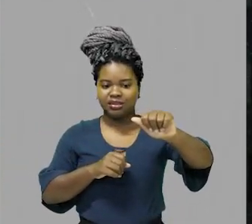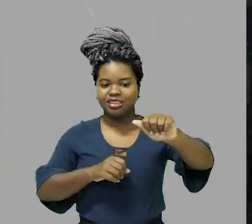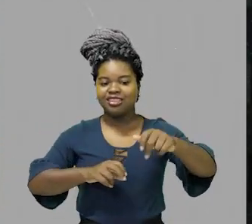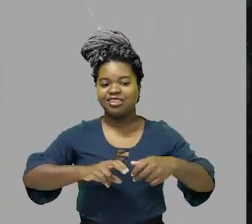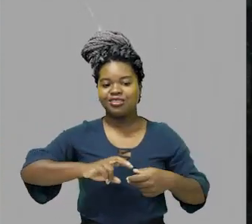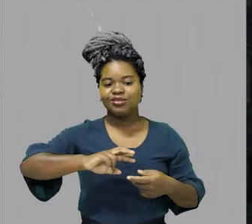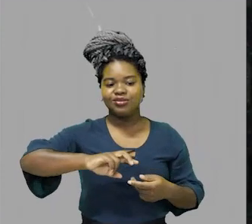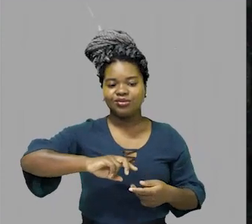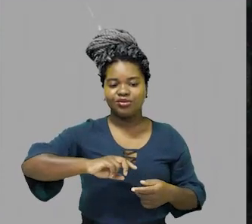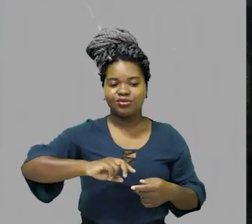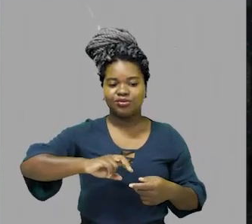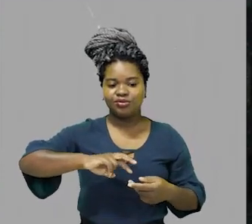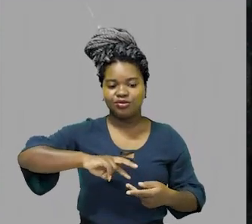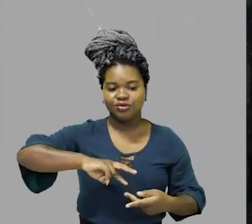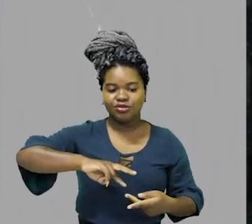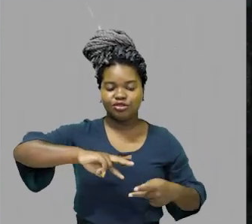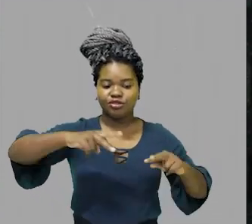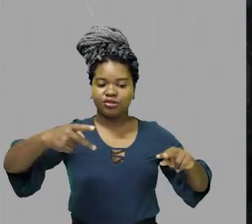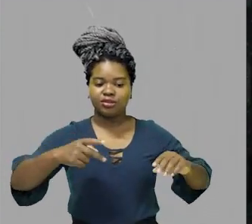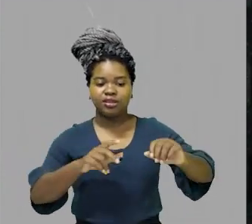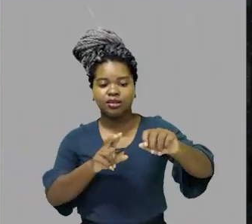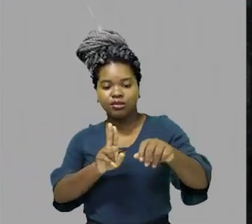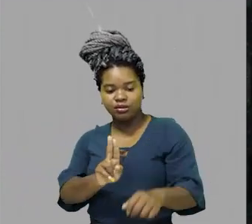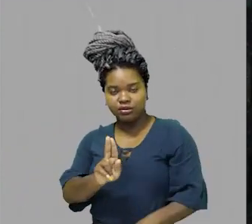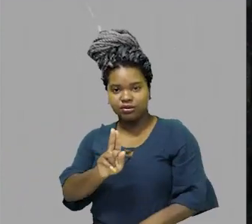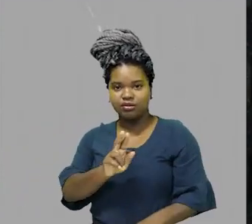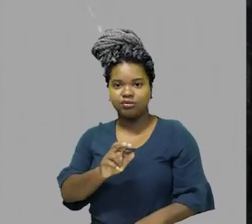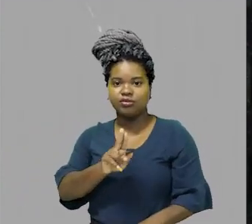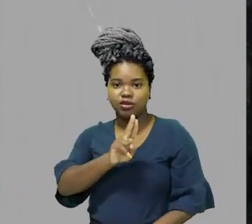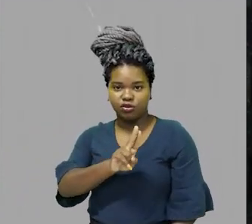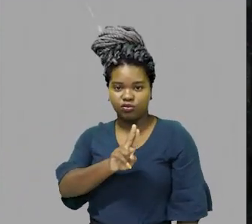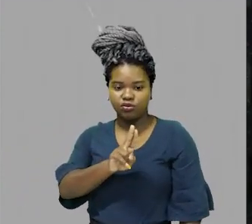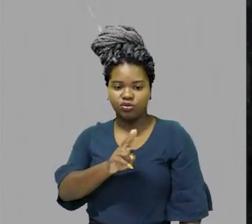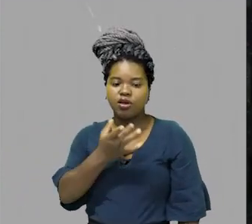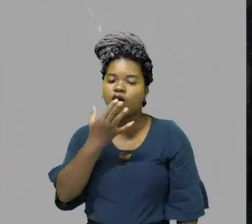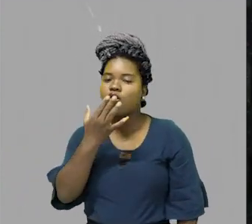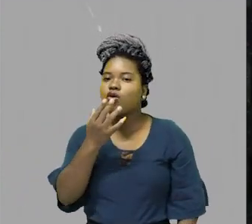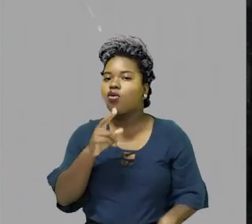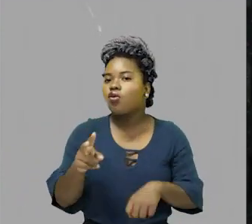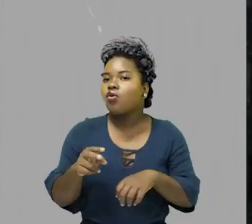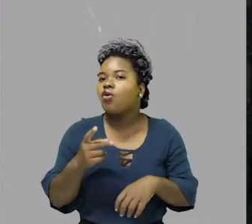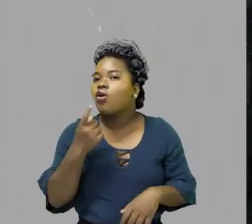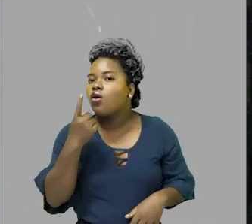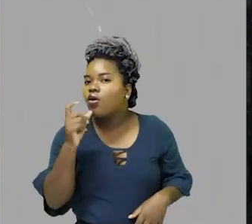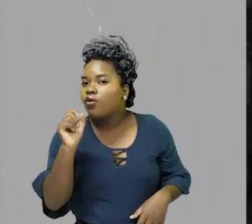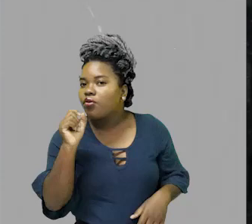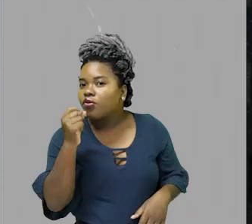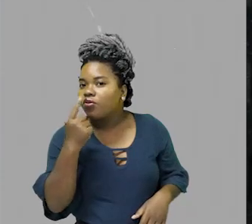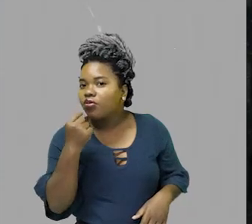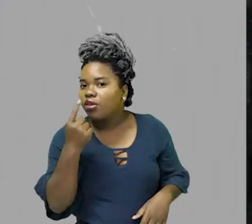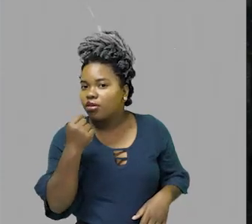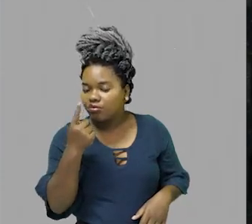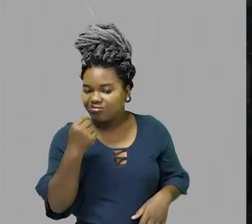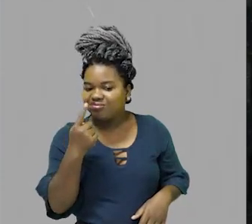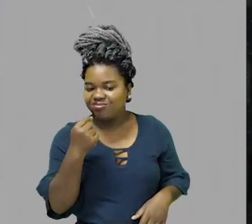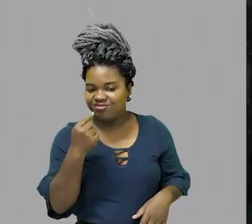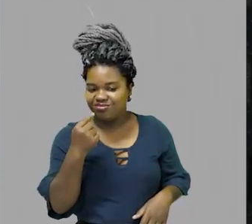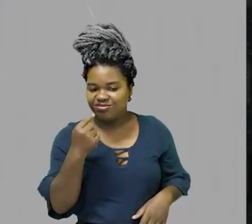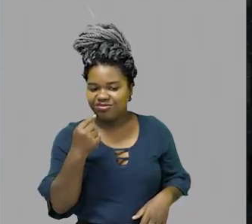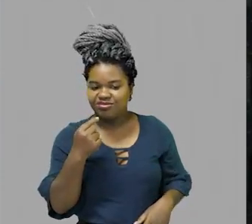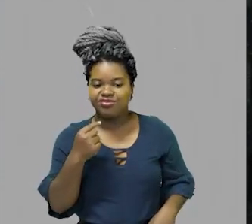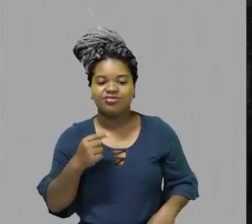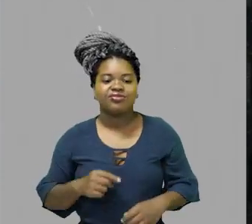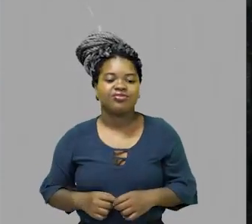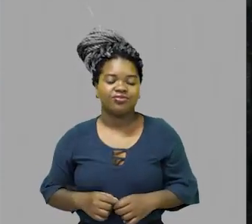tenho citosina no DNA, vai ter guanina. Então, essa sequência que está aqui, com base nela, o